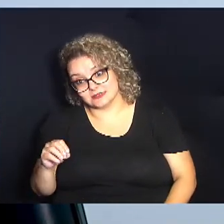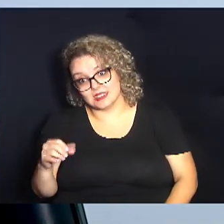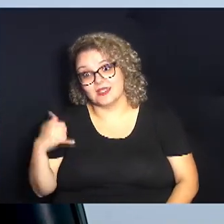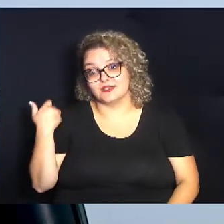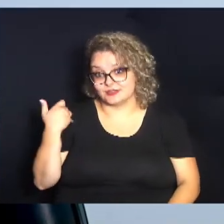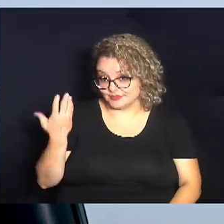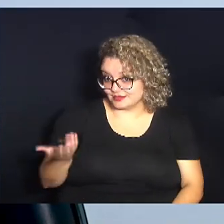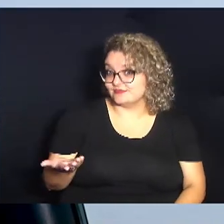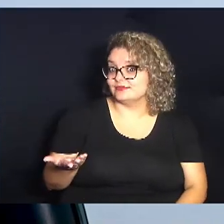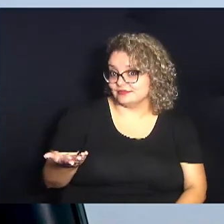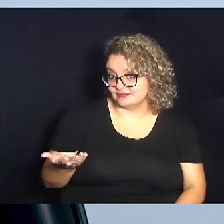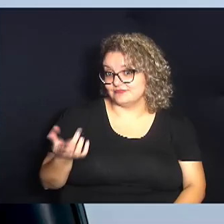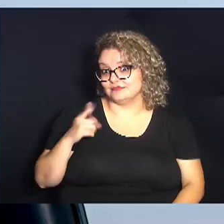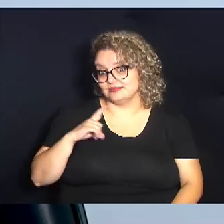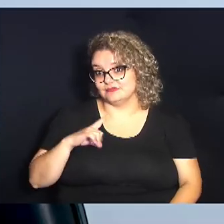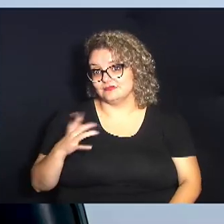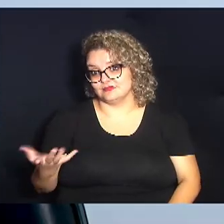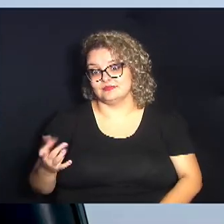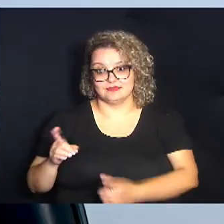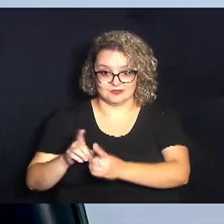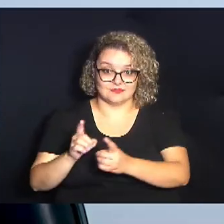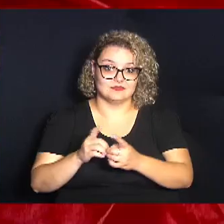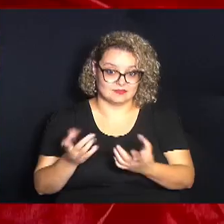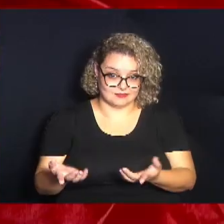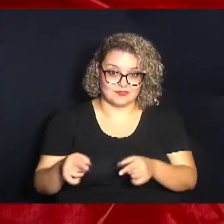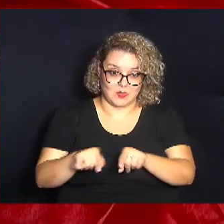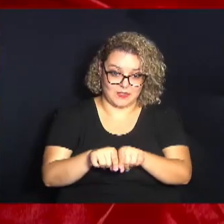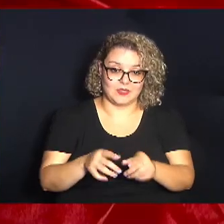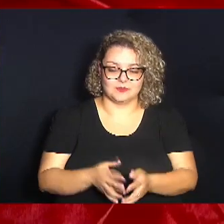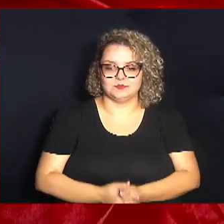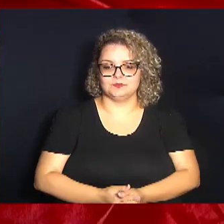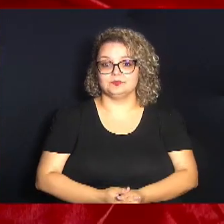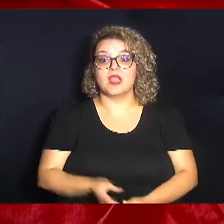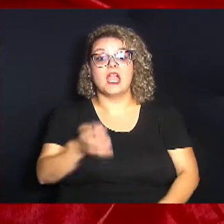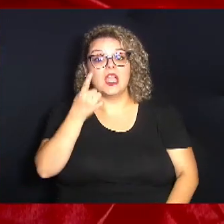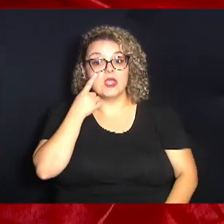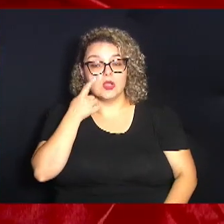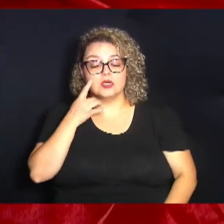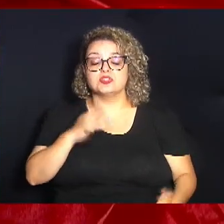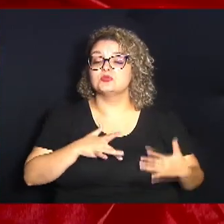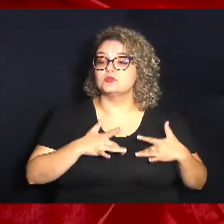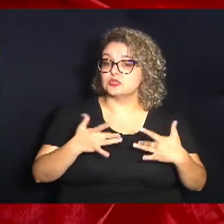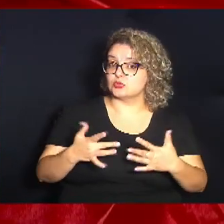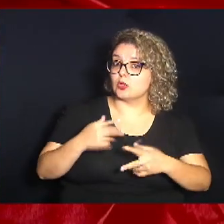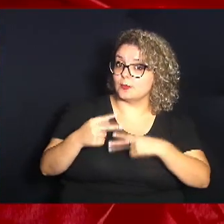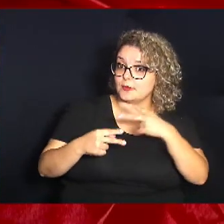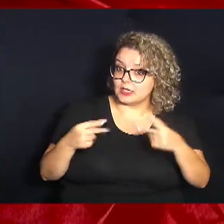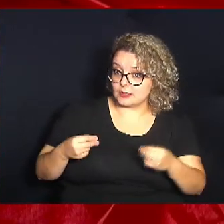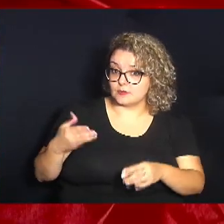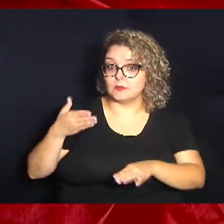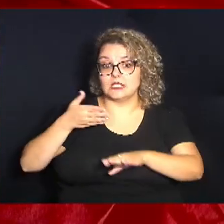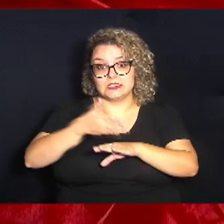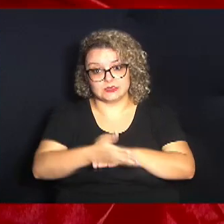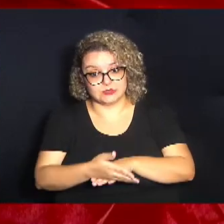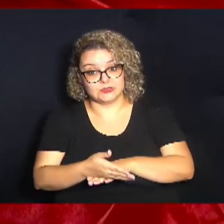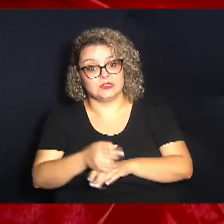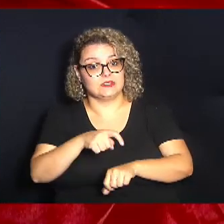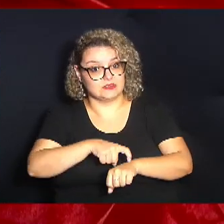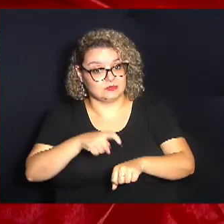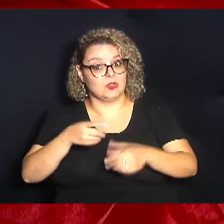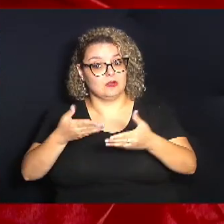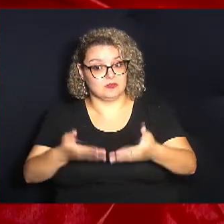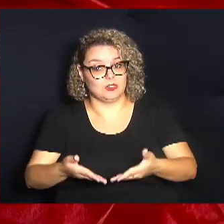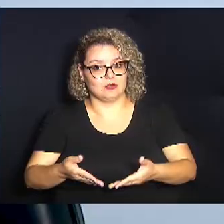que a gente tem aqui sendo atendidas também. E olha, para doar o presente, fazer parte desse momento,